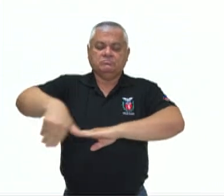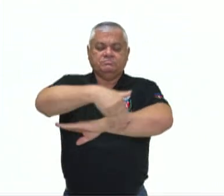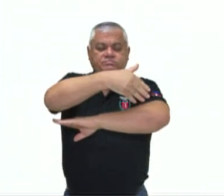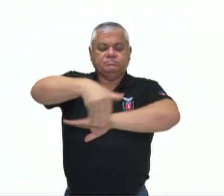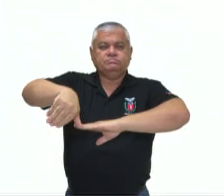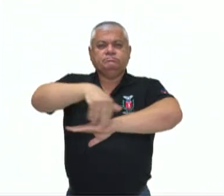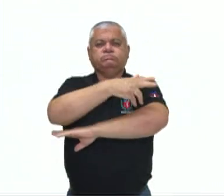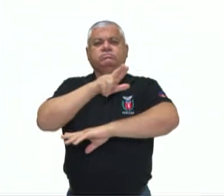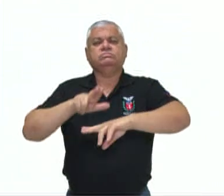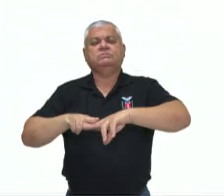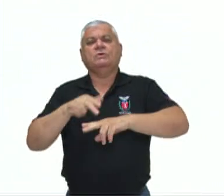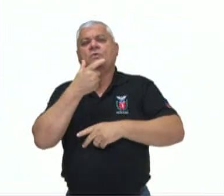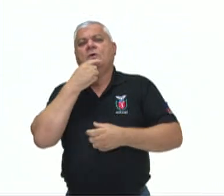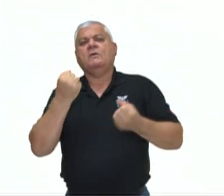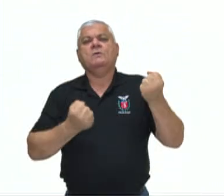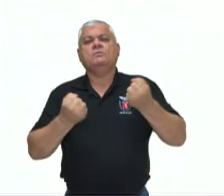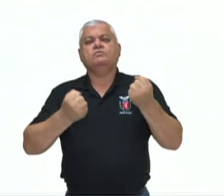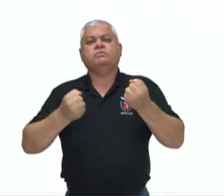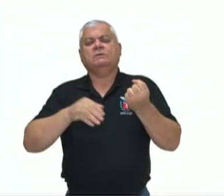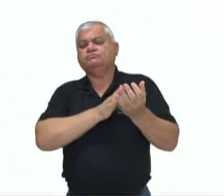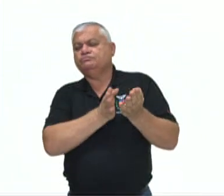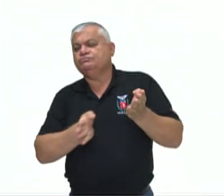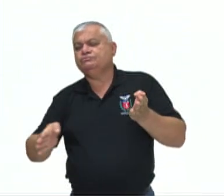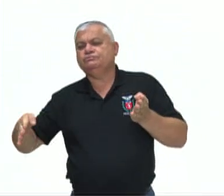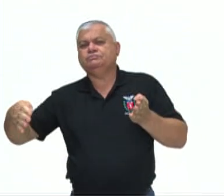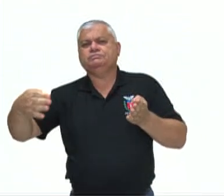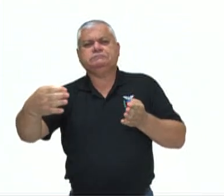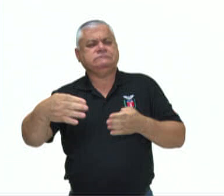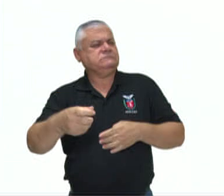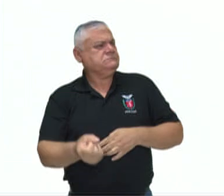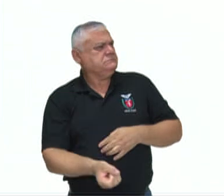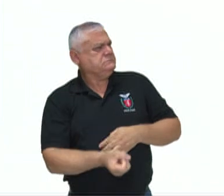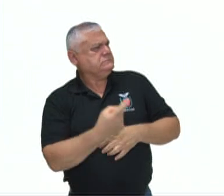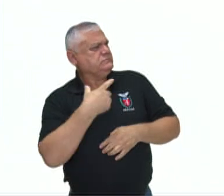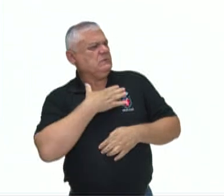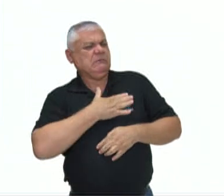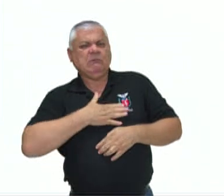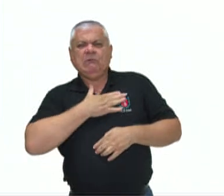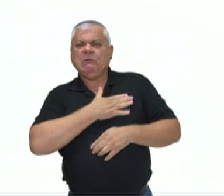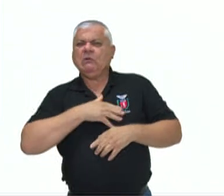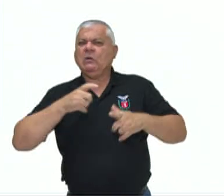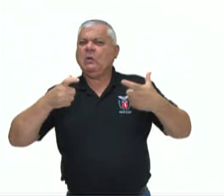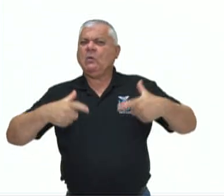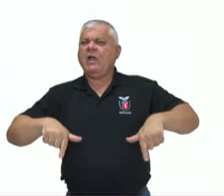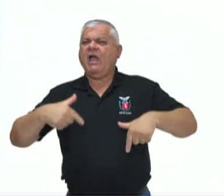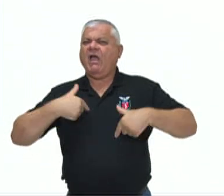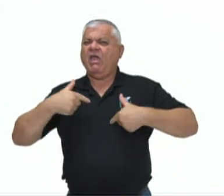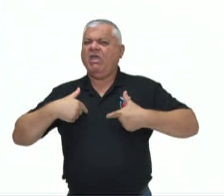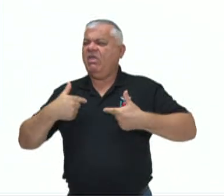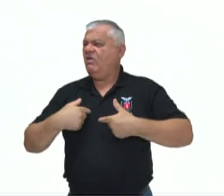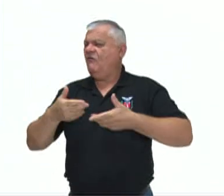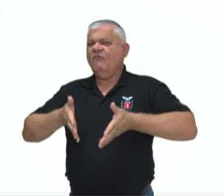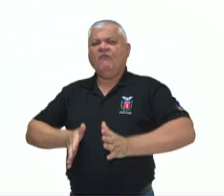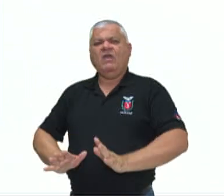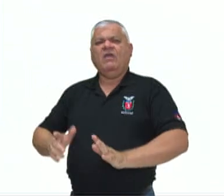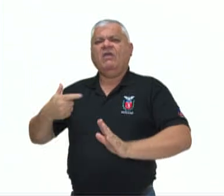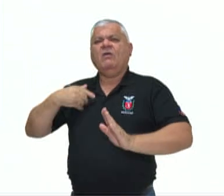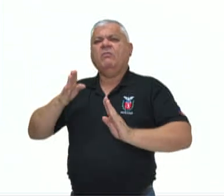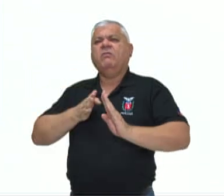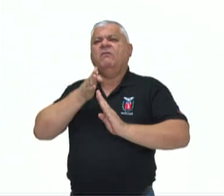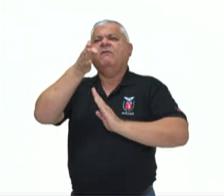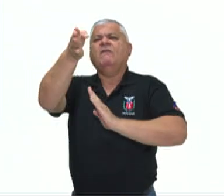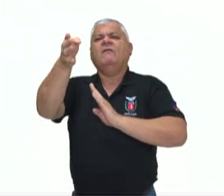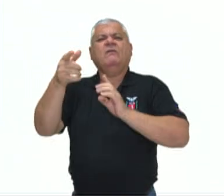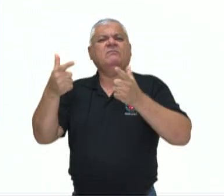O condutor muda a roda. Não me agrada o lugar de onde venho. Não me agrada o lugar para